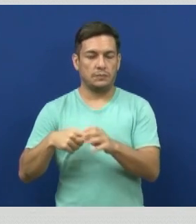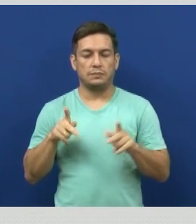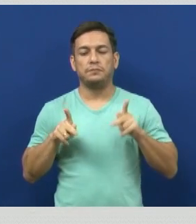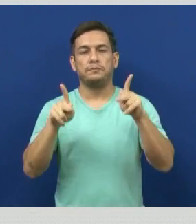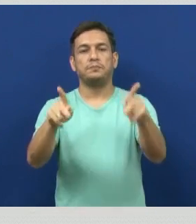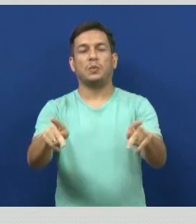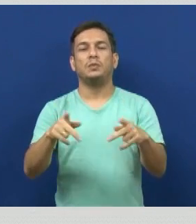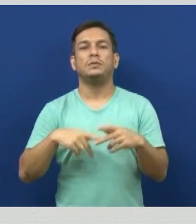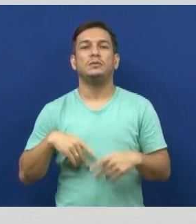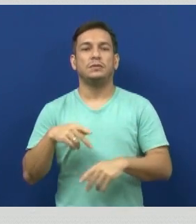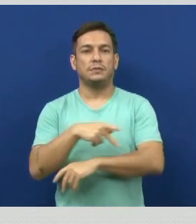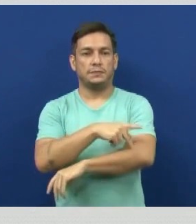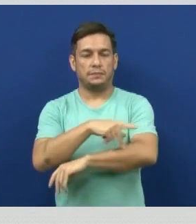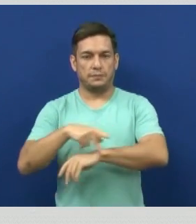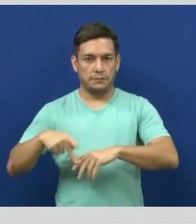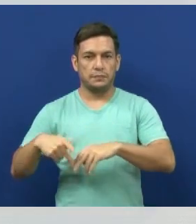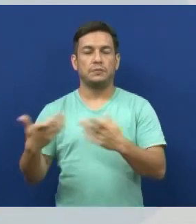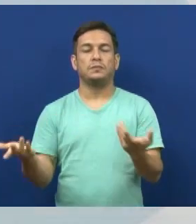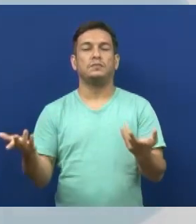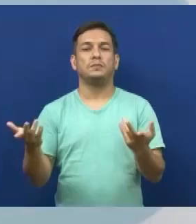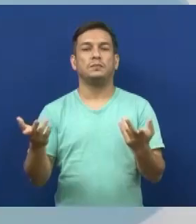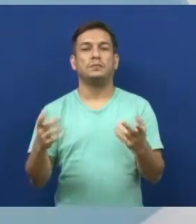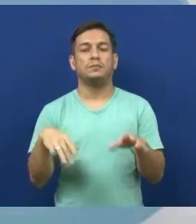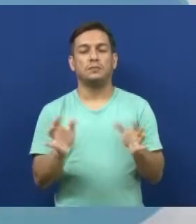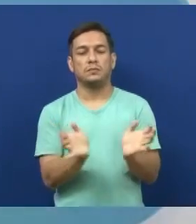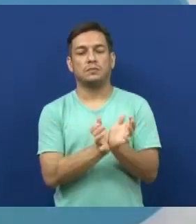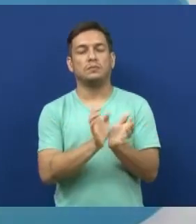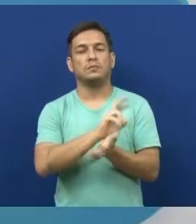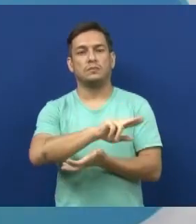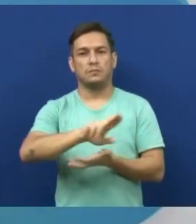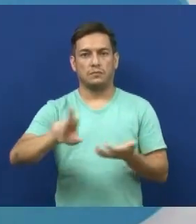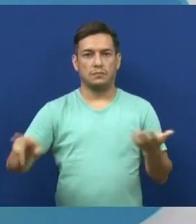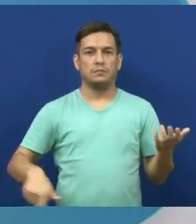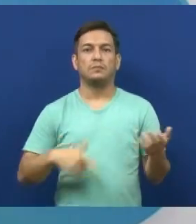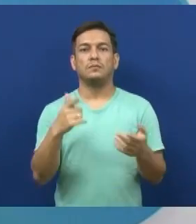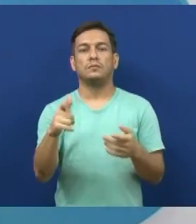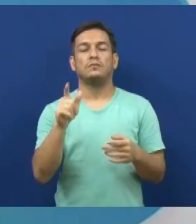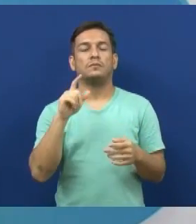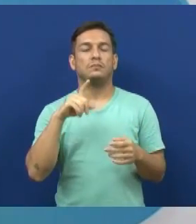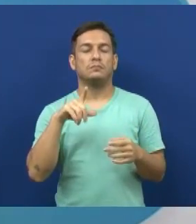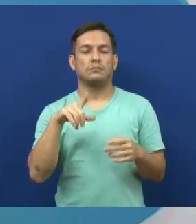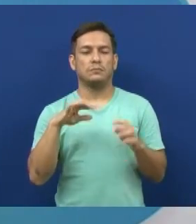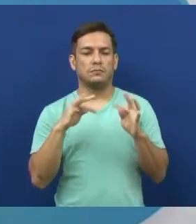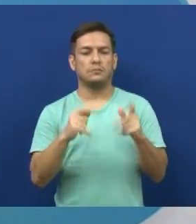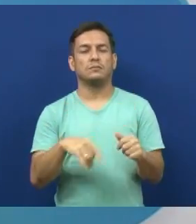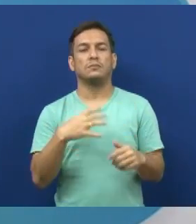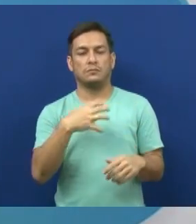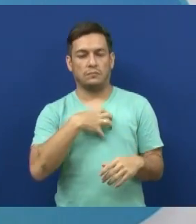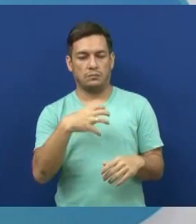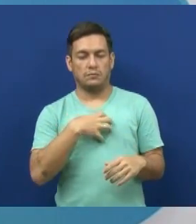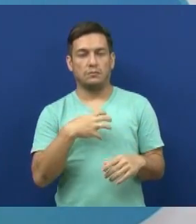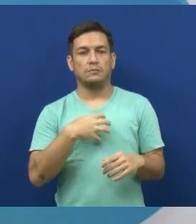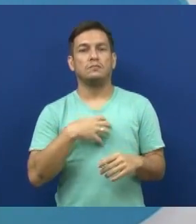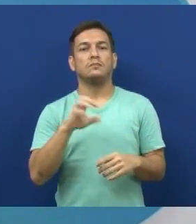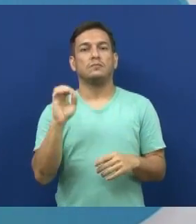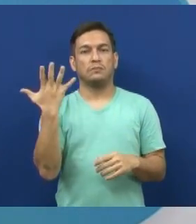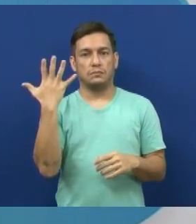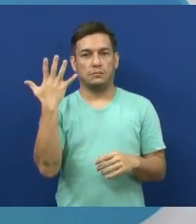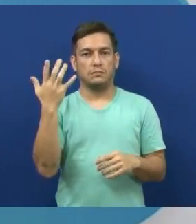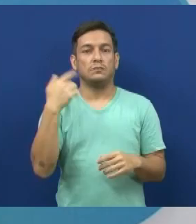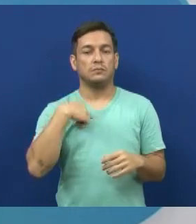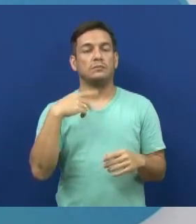pontes, rodovias. Então, há esse conjunto todo, onde todas essas ações acontecem, é